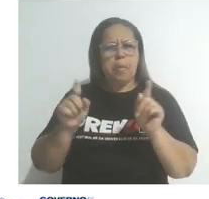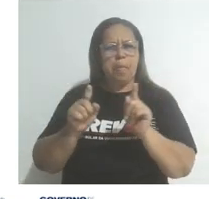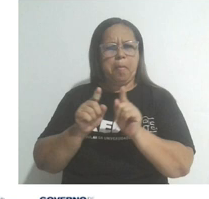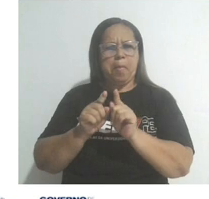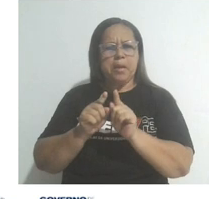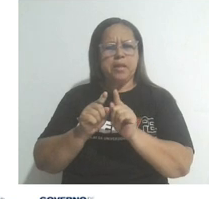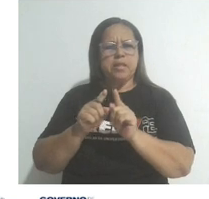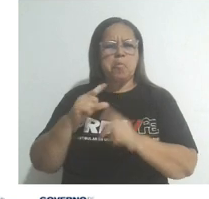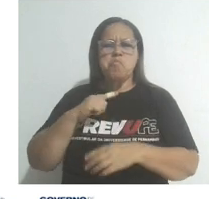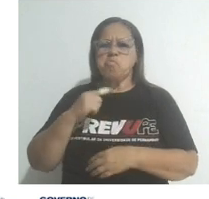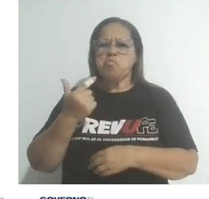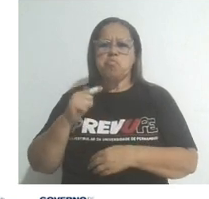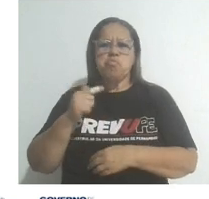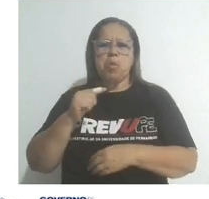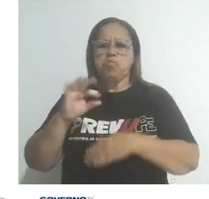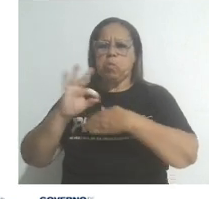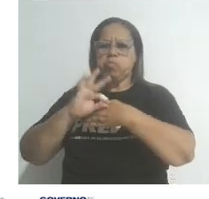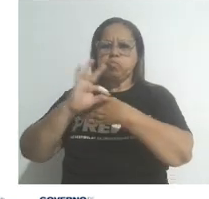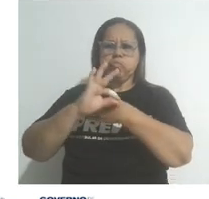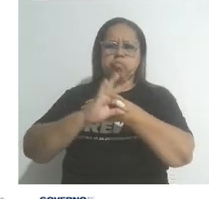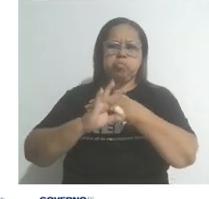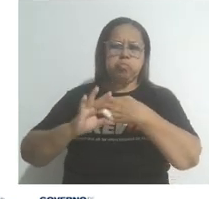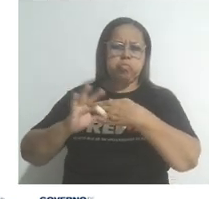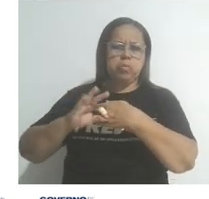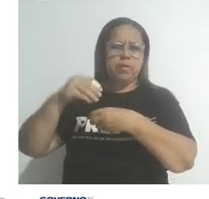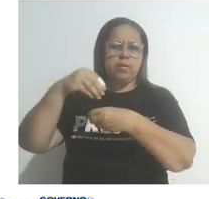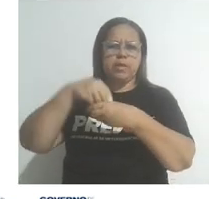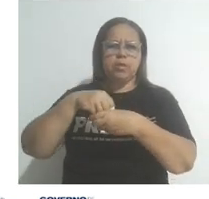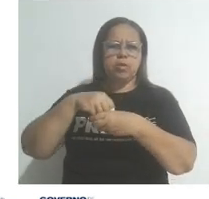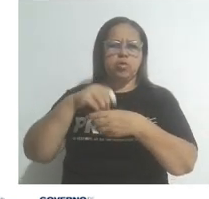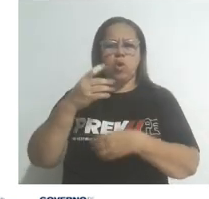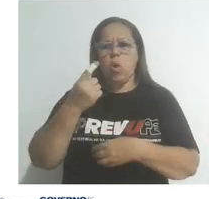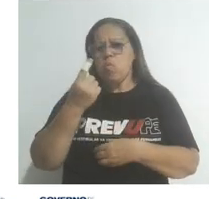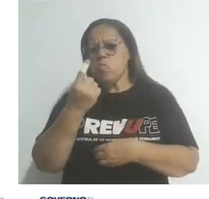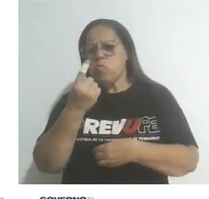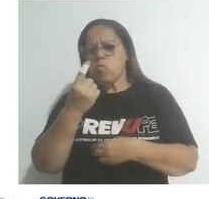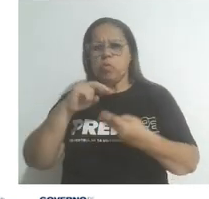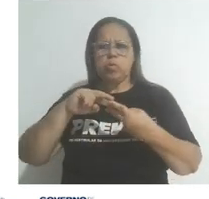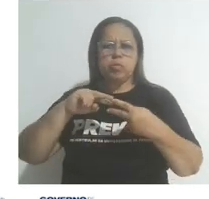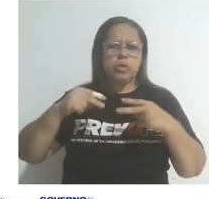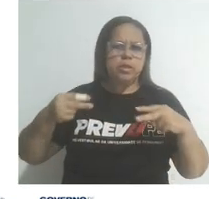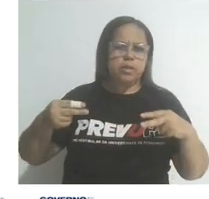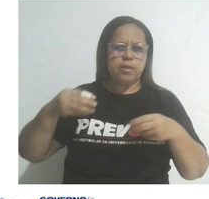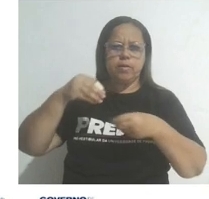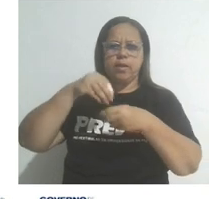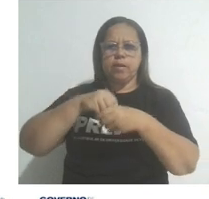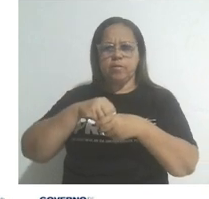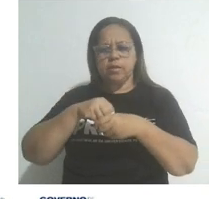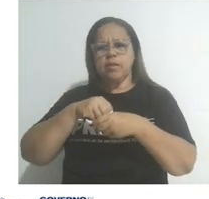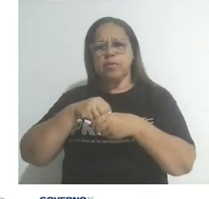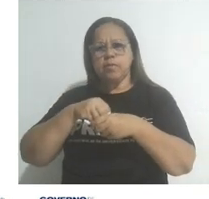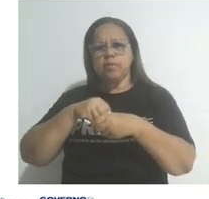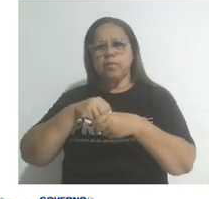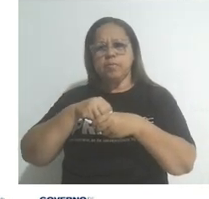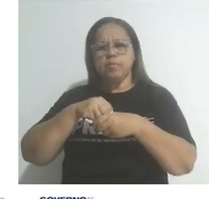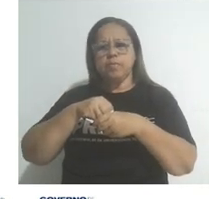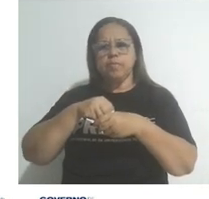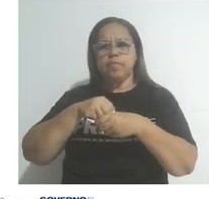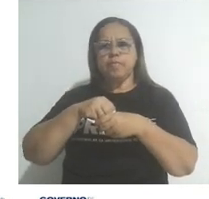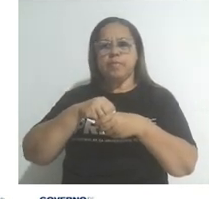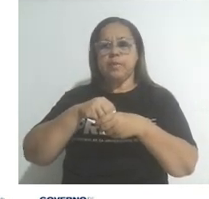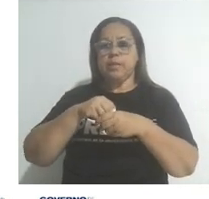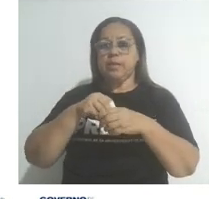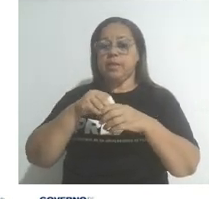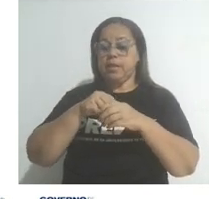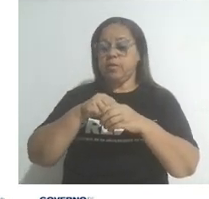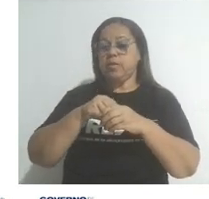ela não tem muitas organelas dentro dela. Ela tem apenas um material genético no seu interior e tem ribossomos inseridos no seu